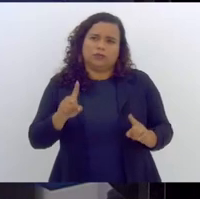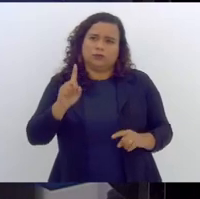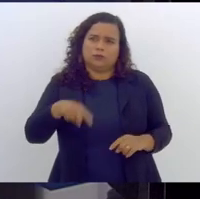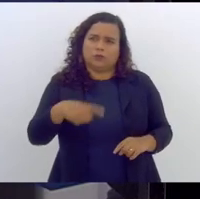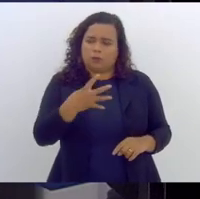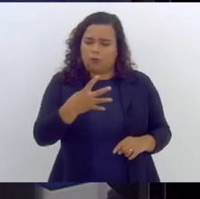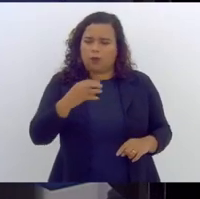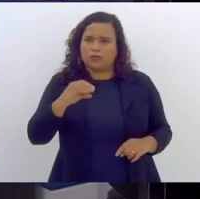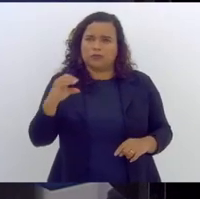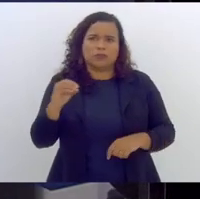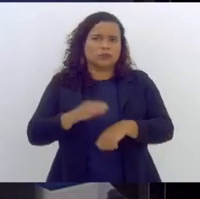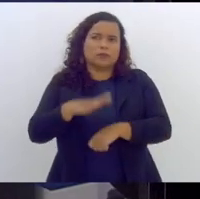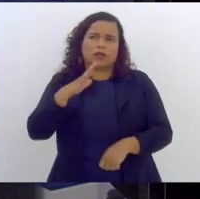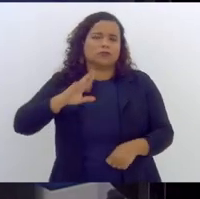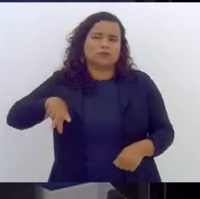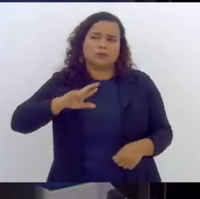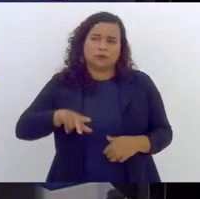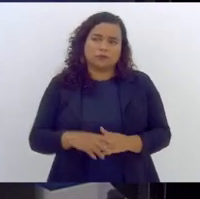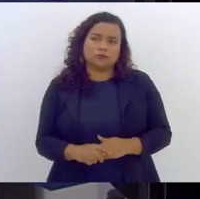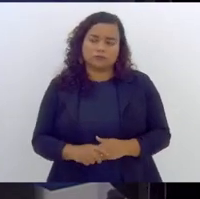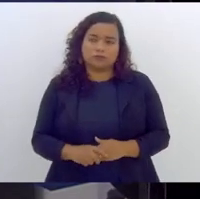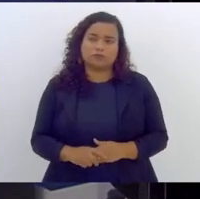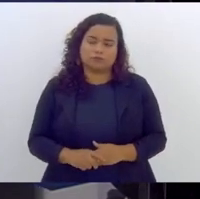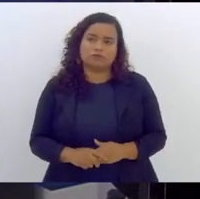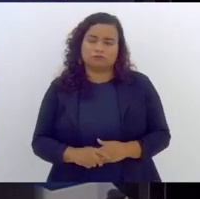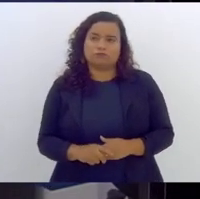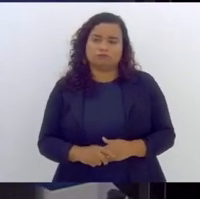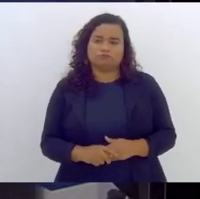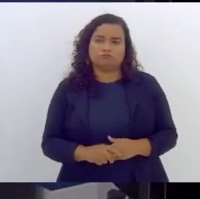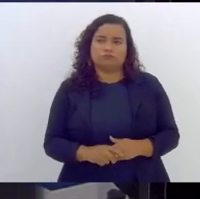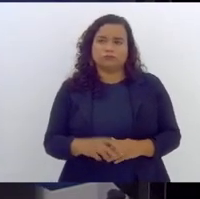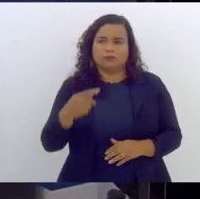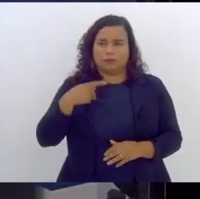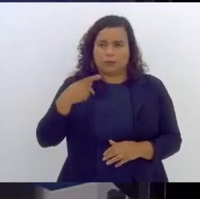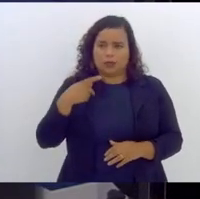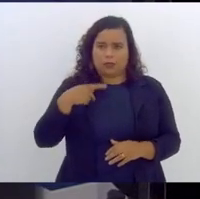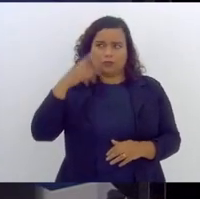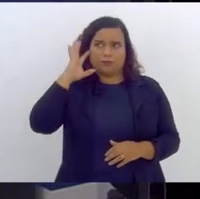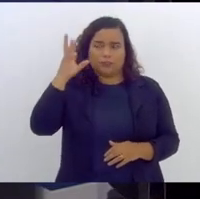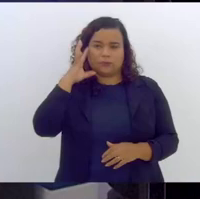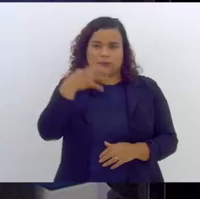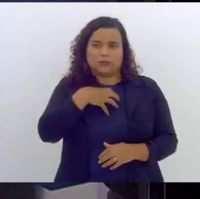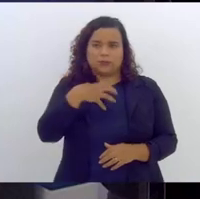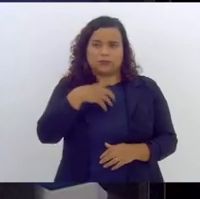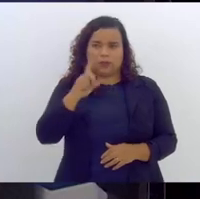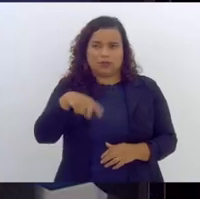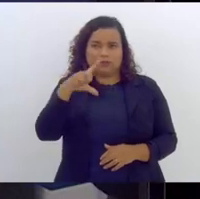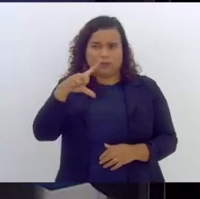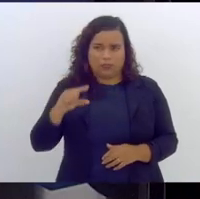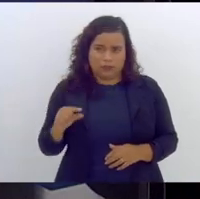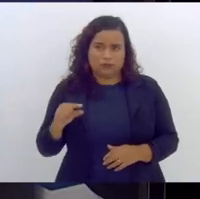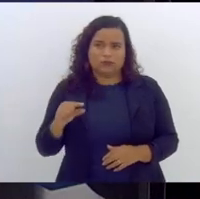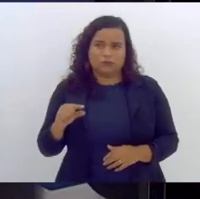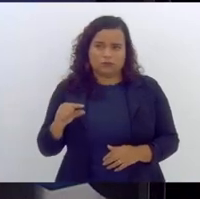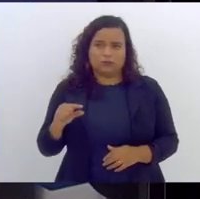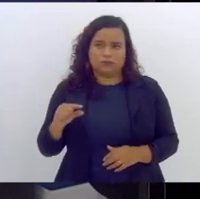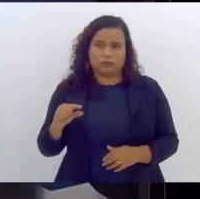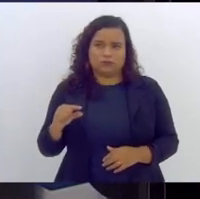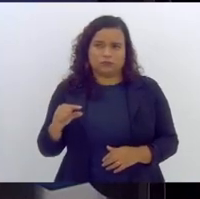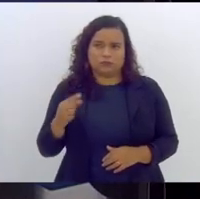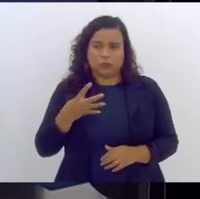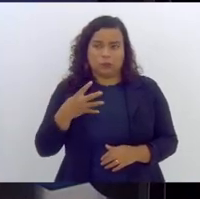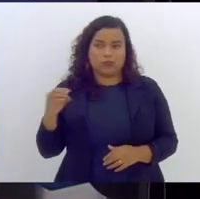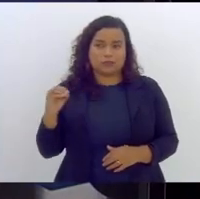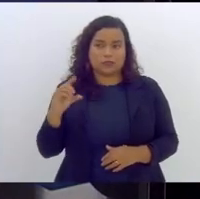400 não mais no meu número no meu sentimento é até menos é até menos